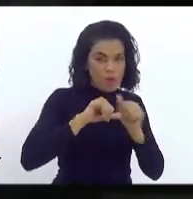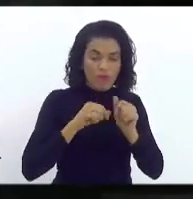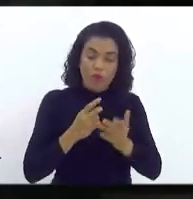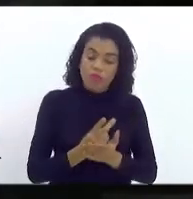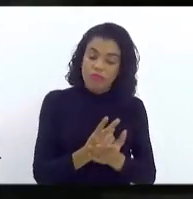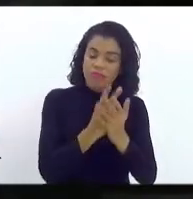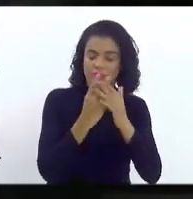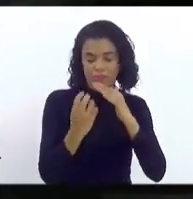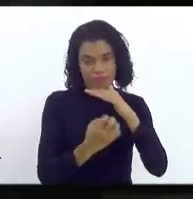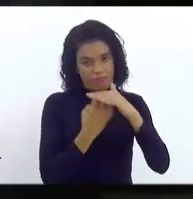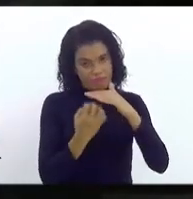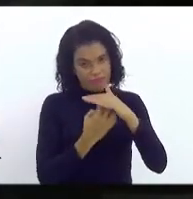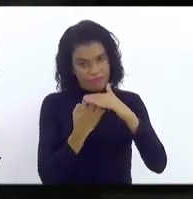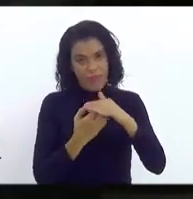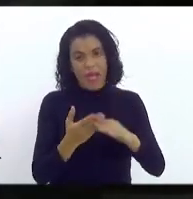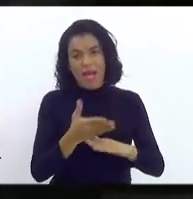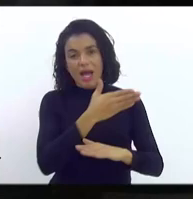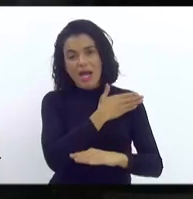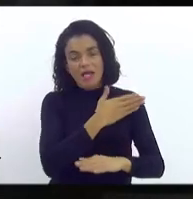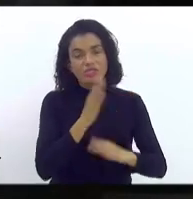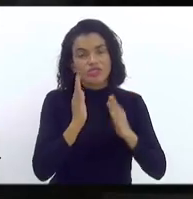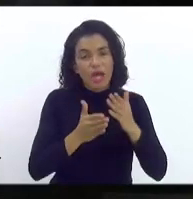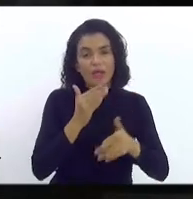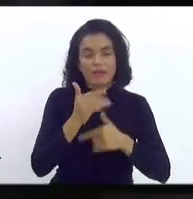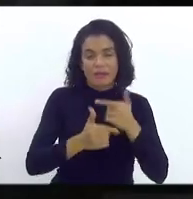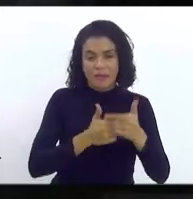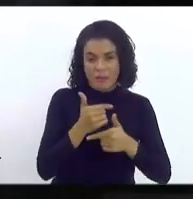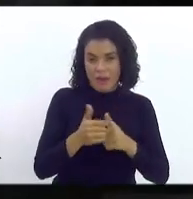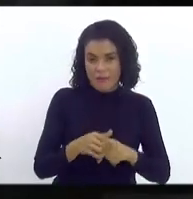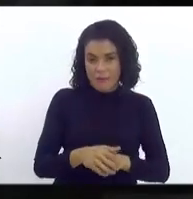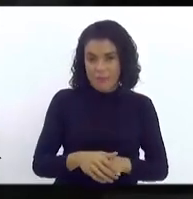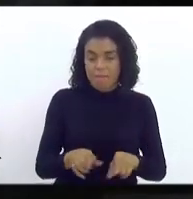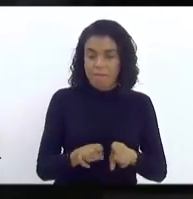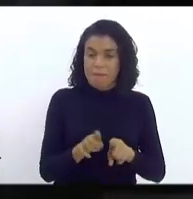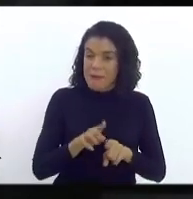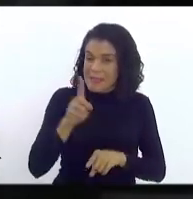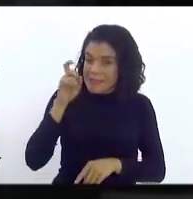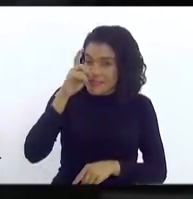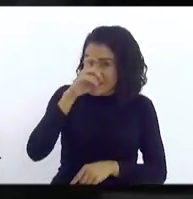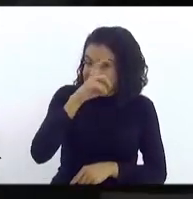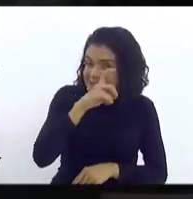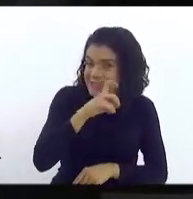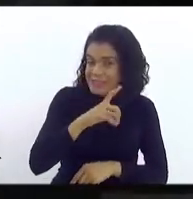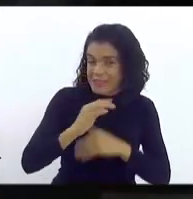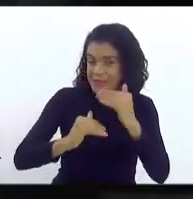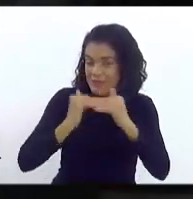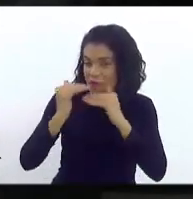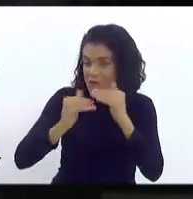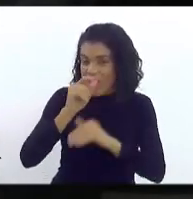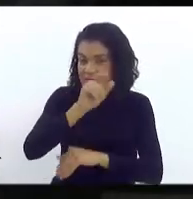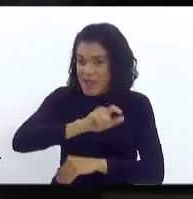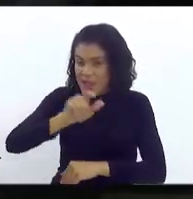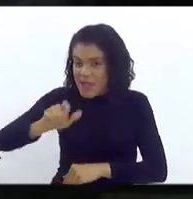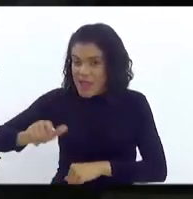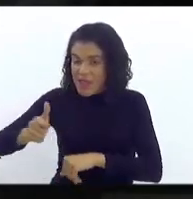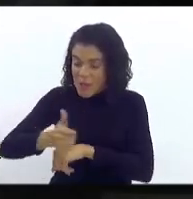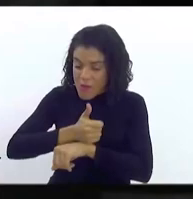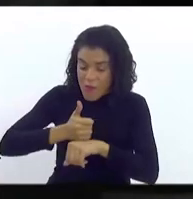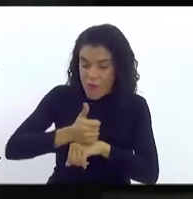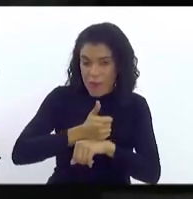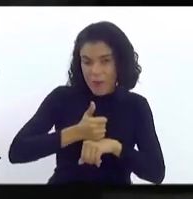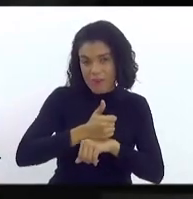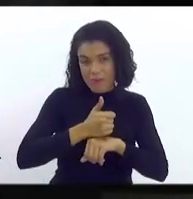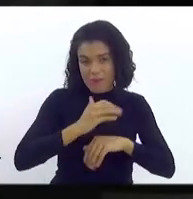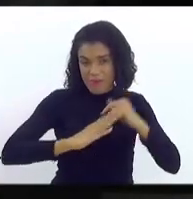com que nós já tínhamos fornecido, já que a grande dificuldade que a gente tem de desenvolver esses fornecedores, pessoal qualificado